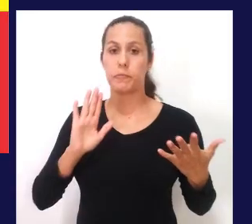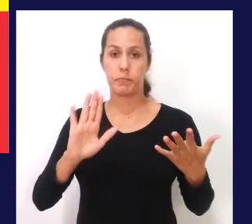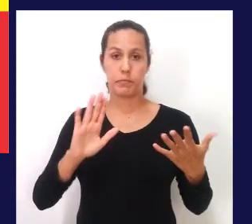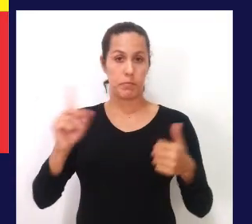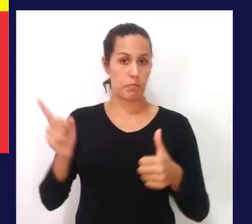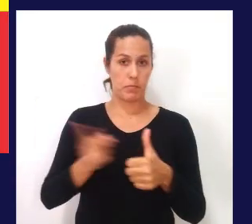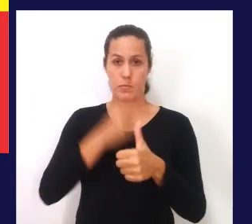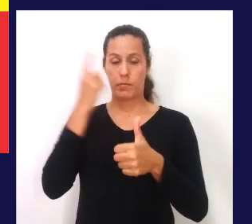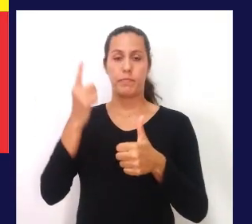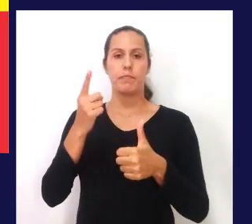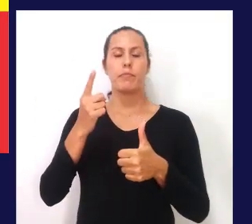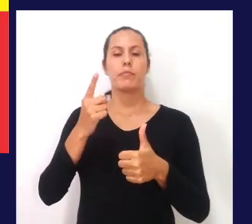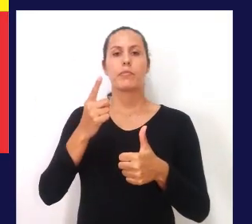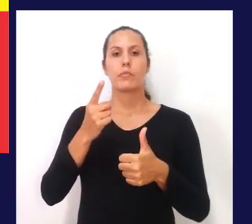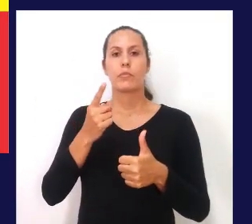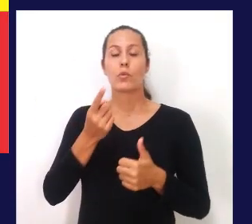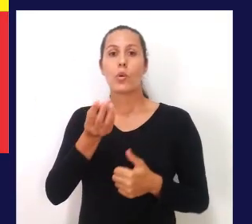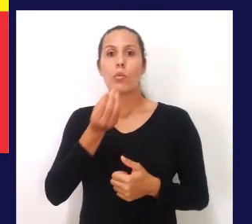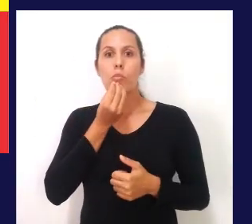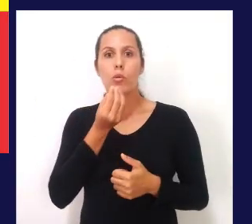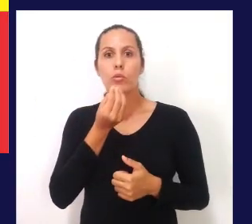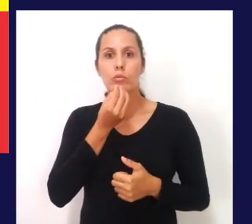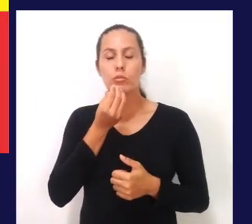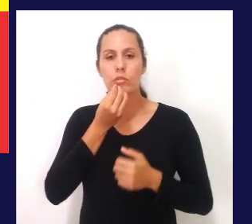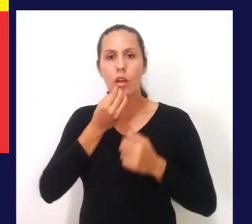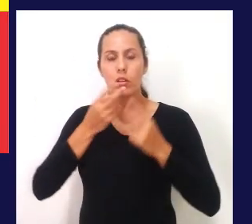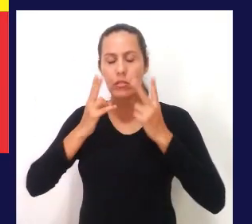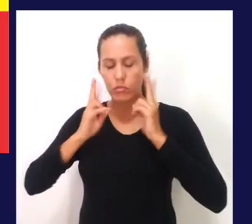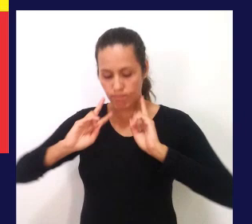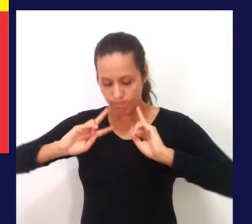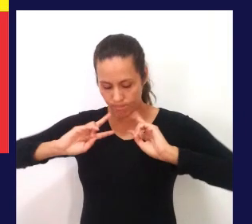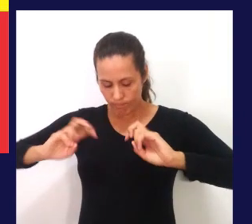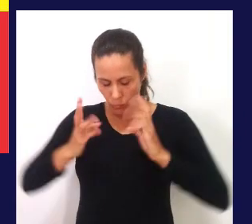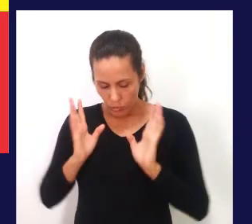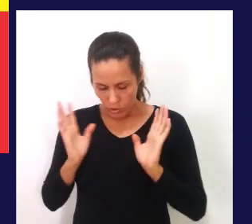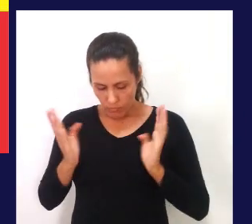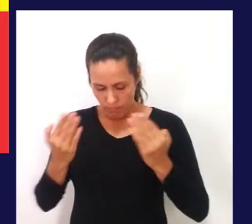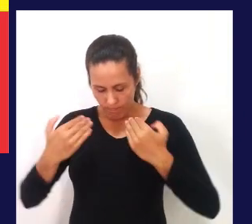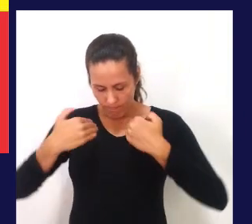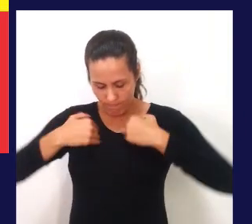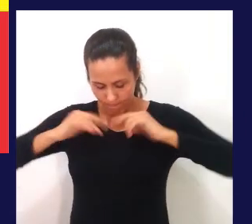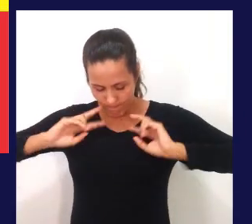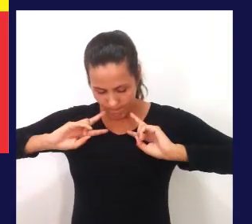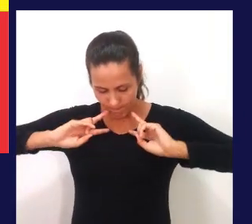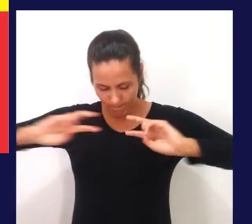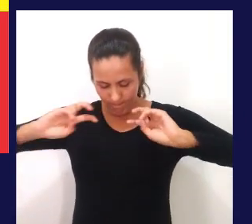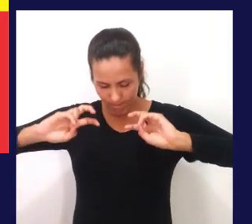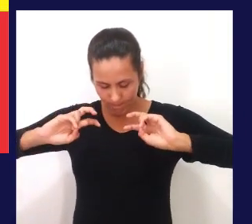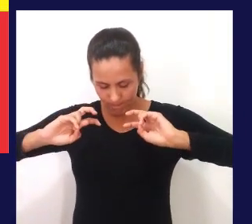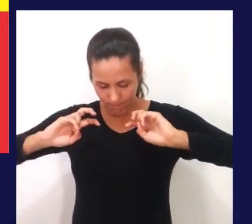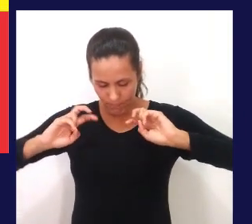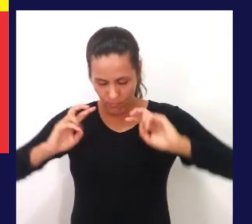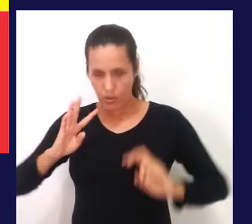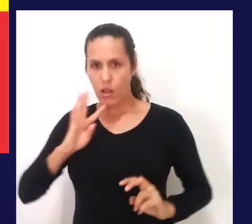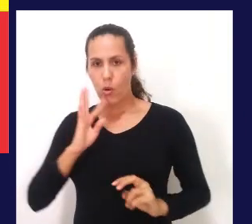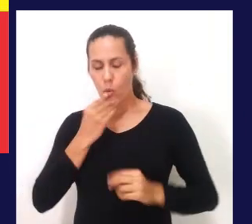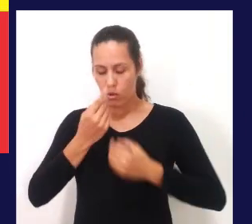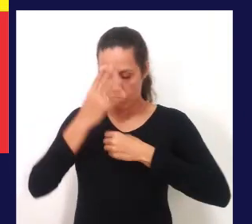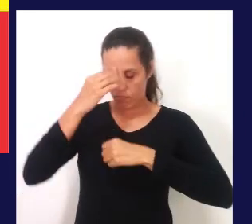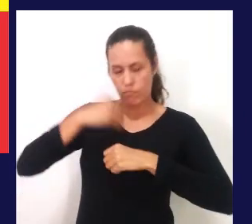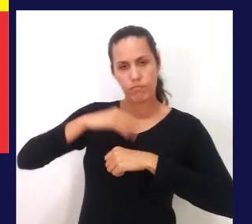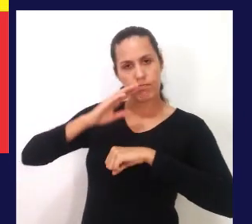traz? Primeiro, vai ter oportunidade de descoberta sobre si. Na realidade, a gente tem